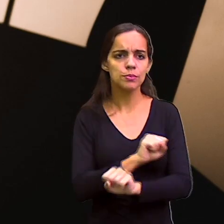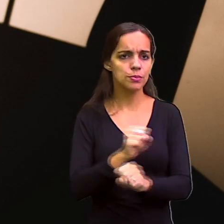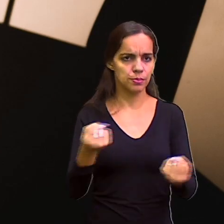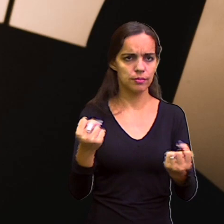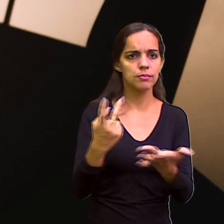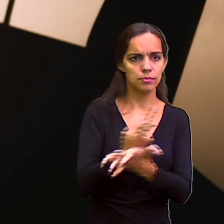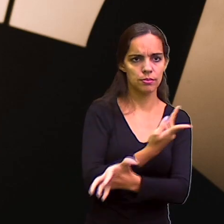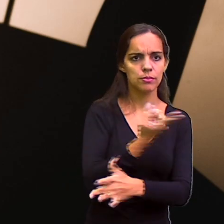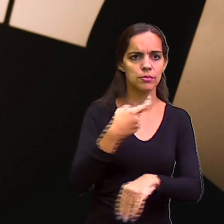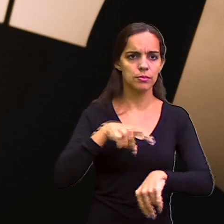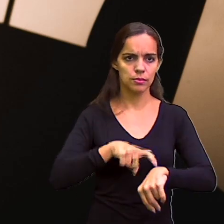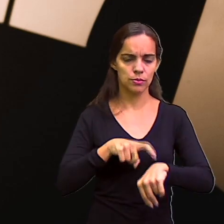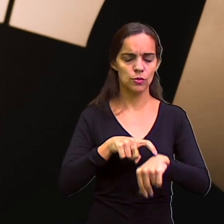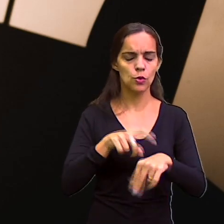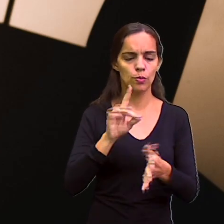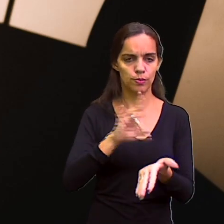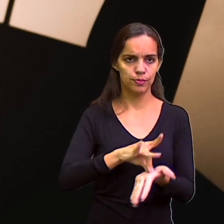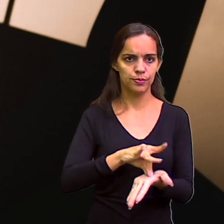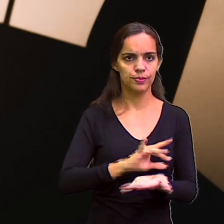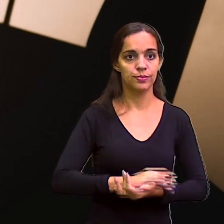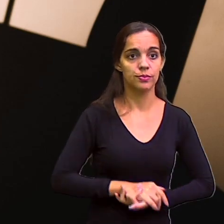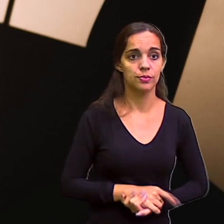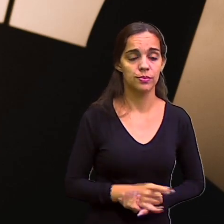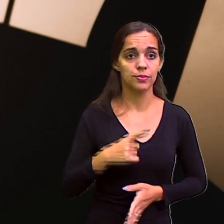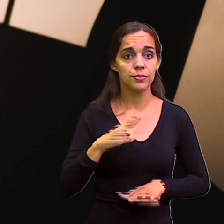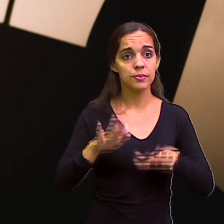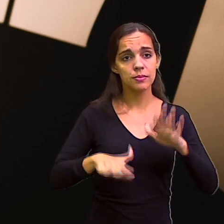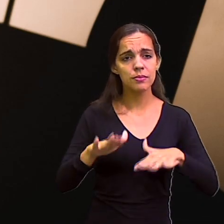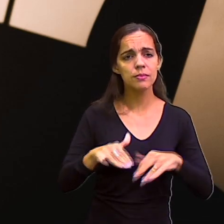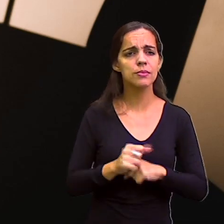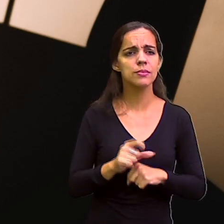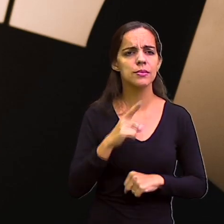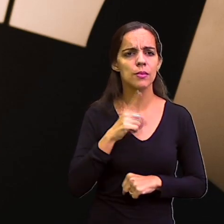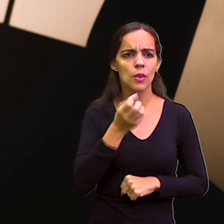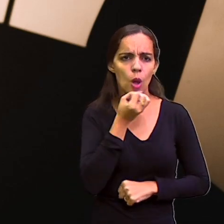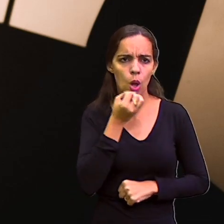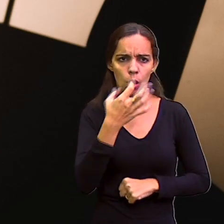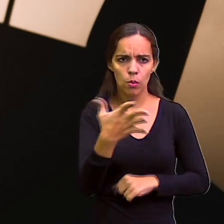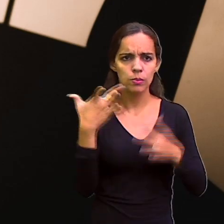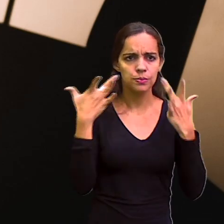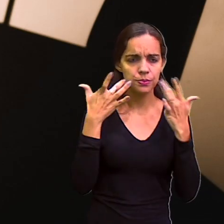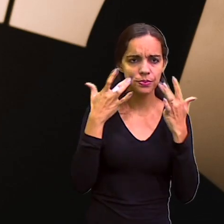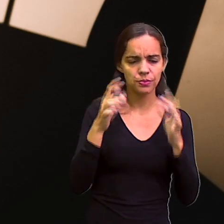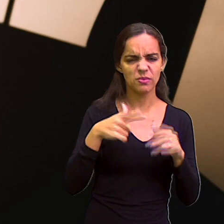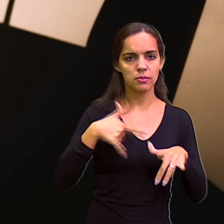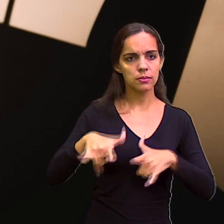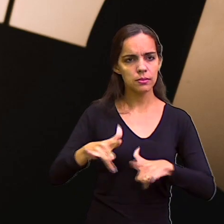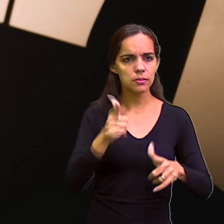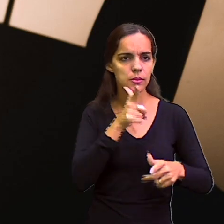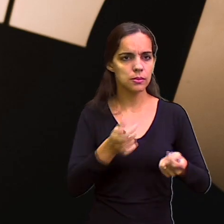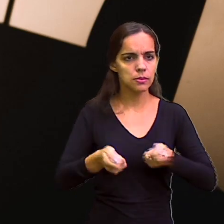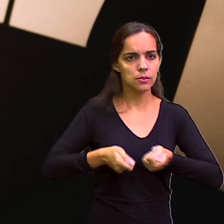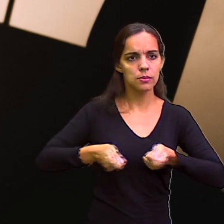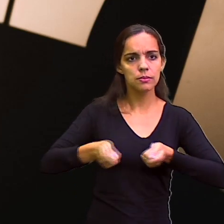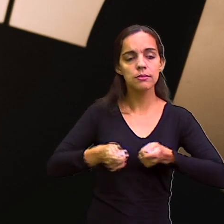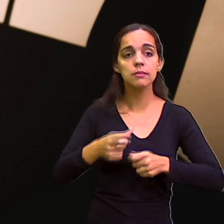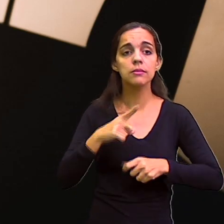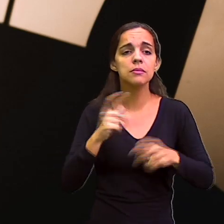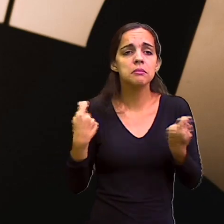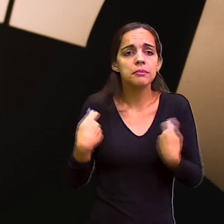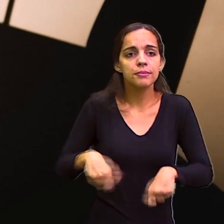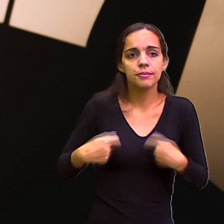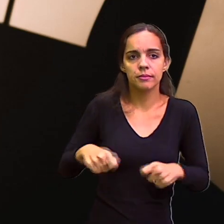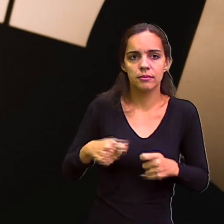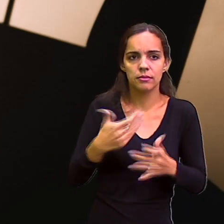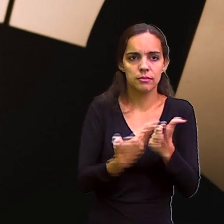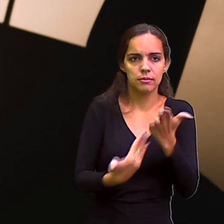de acontecer ao mundo real. Consequentemente, para um bom estudo da manipulação das sombras, é necessário